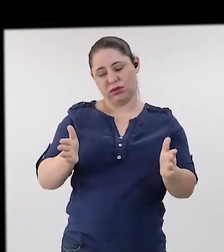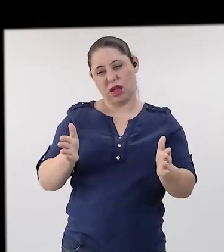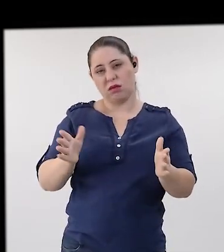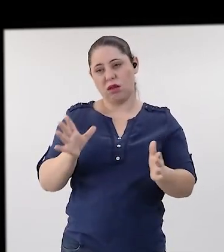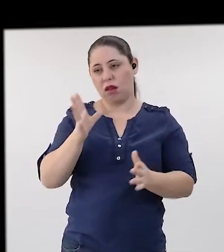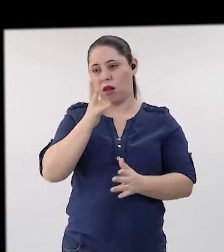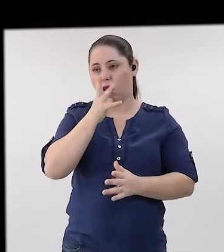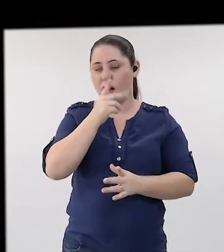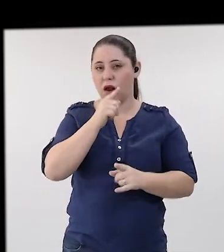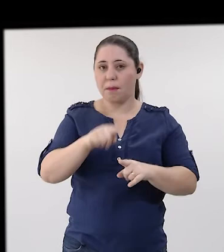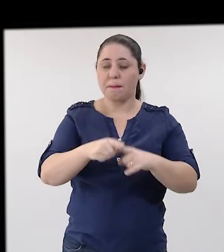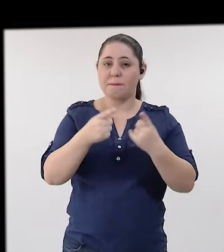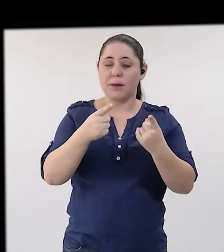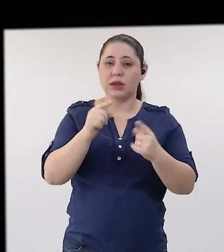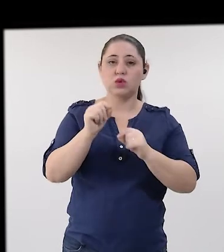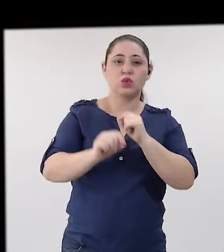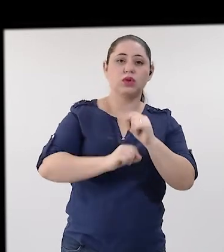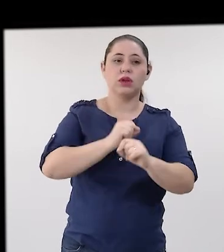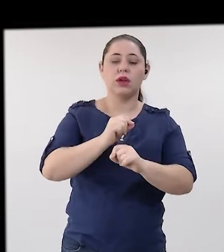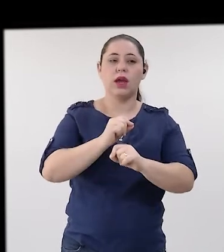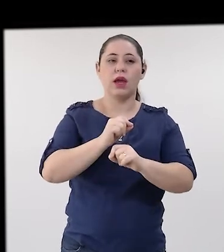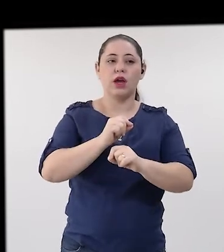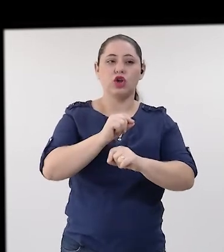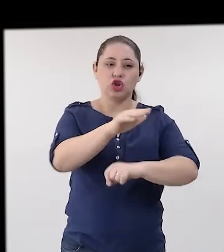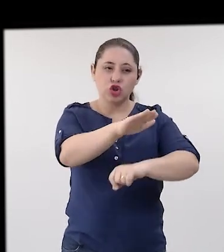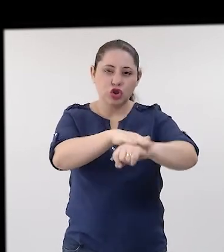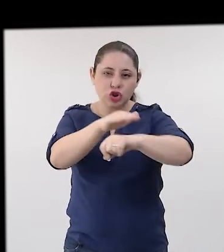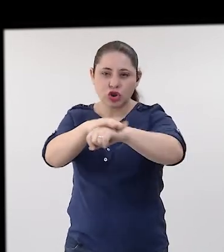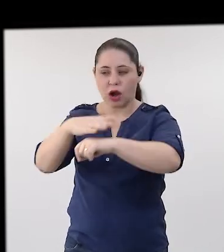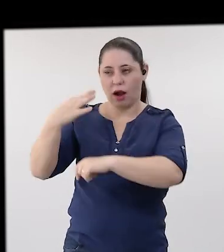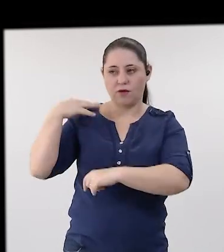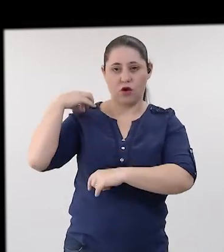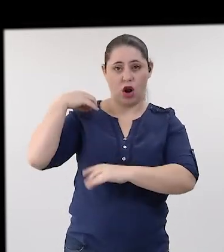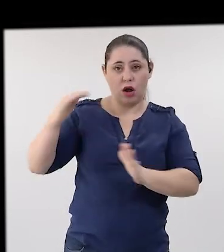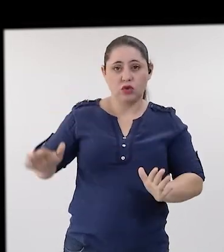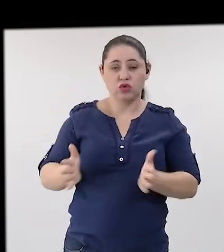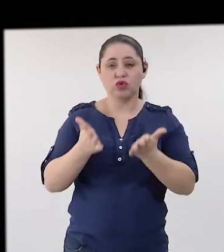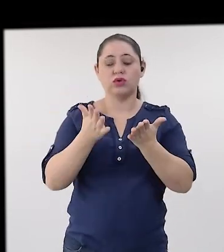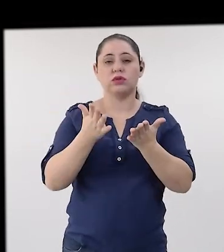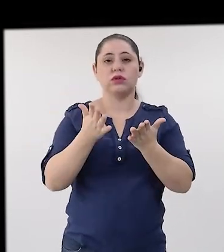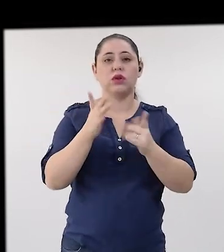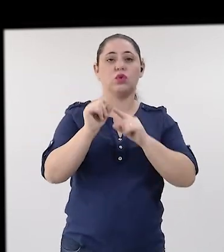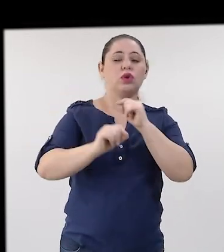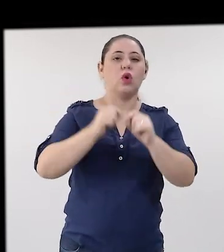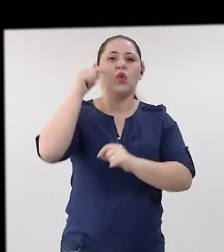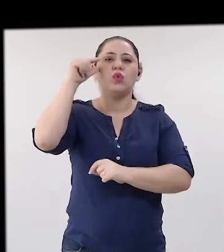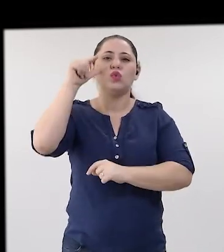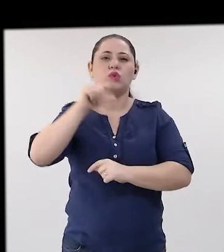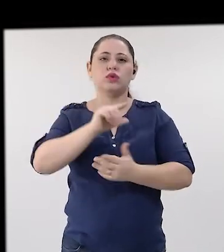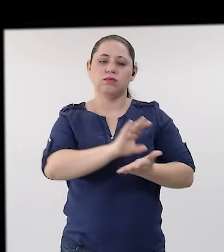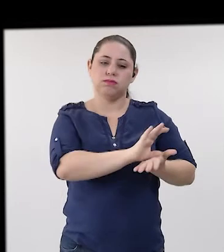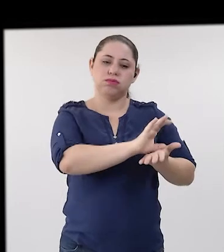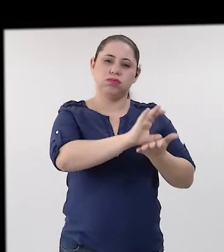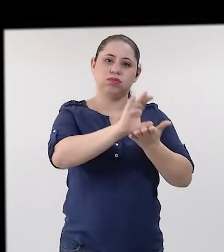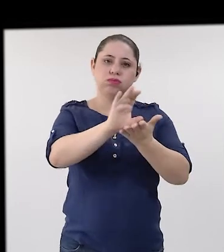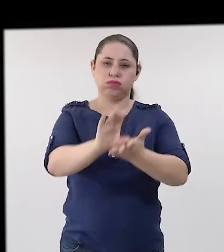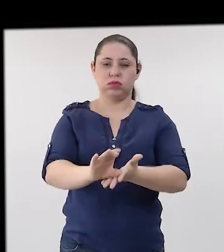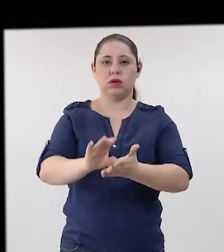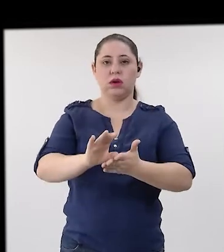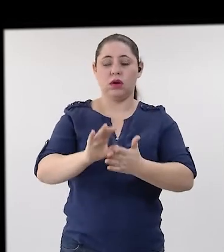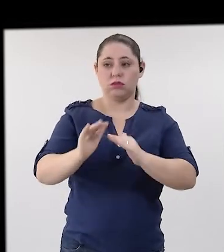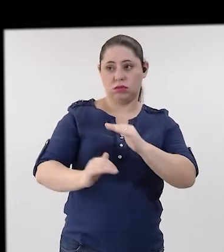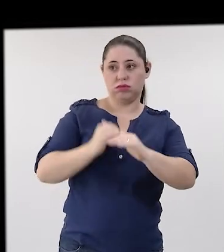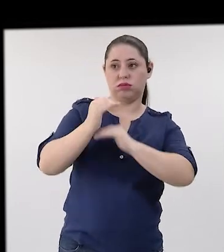Só que a nossa ideia é tentar captar mais alguns voluntários para estar ajudando nessa iniciativa e talvez conseguir um investimento também para